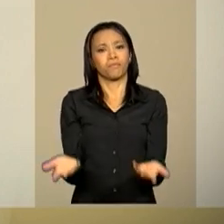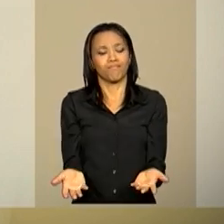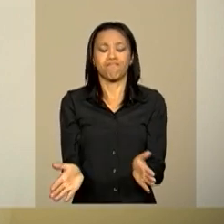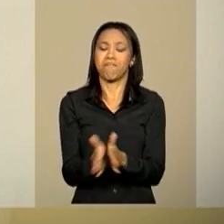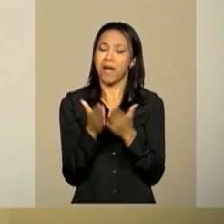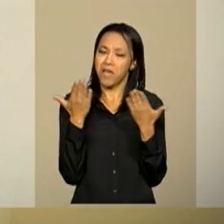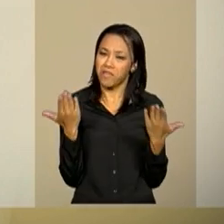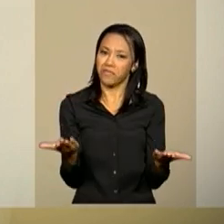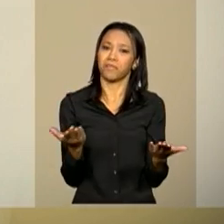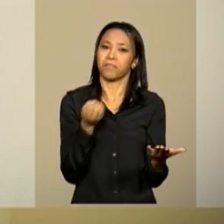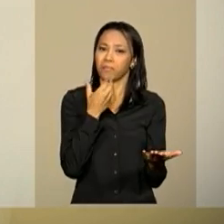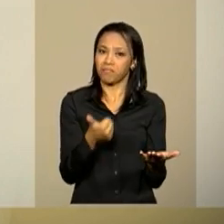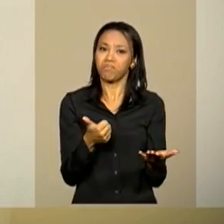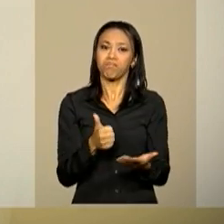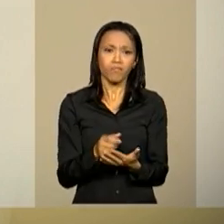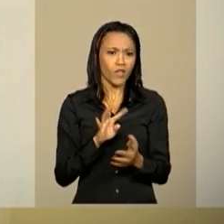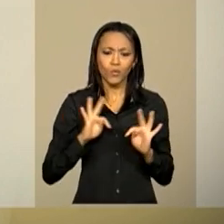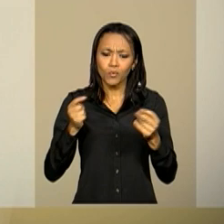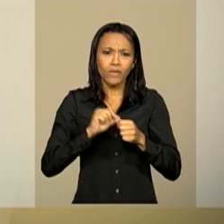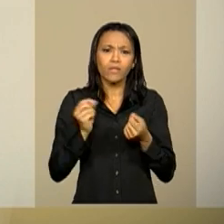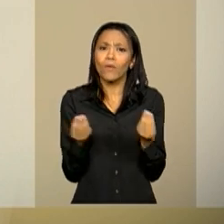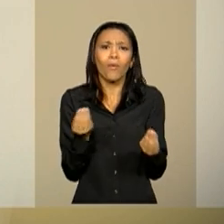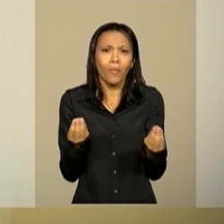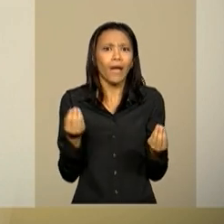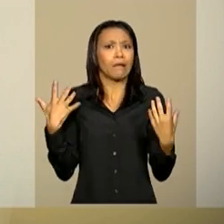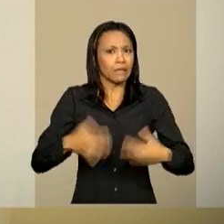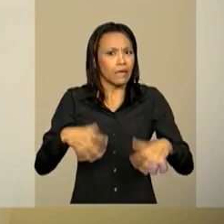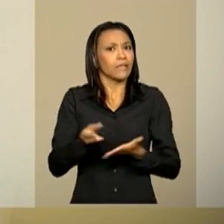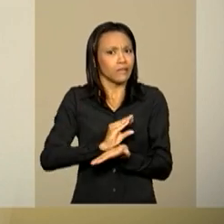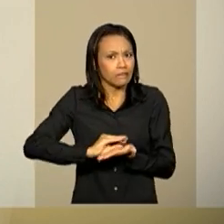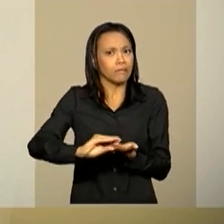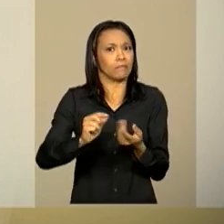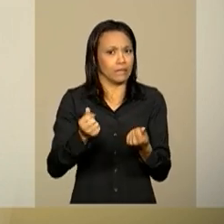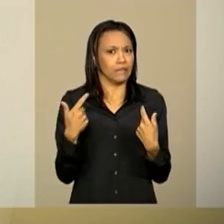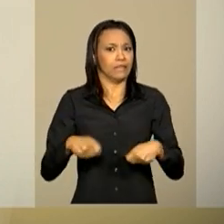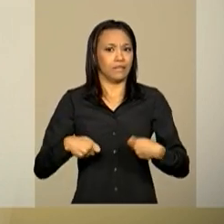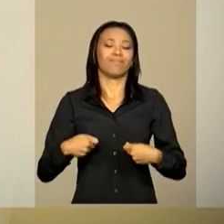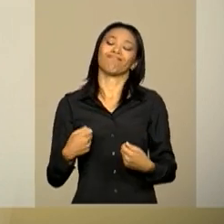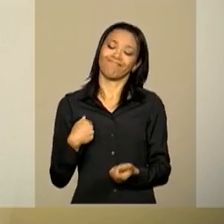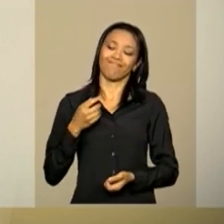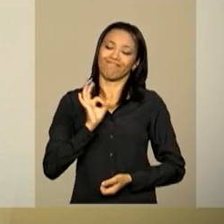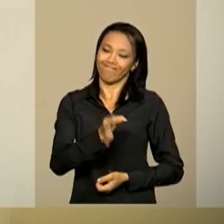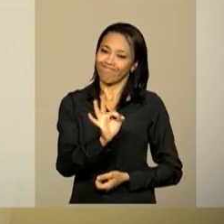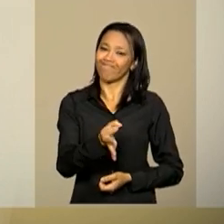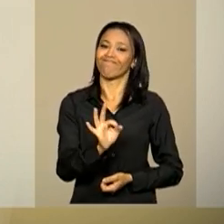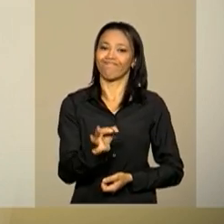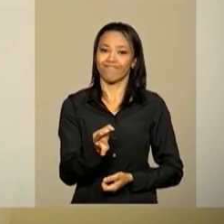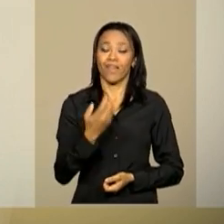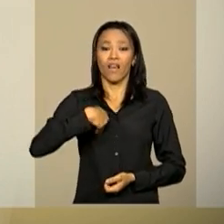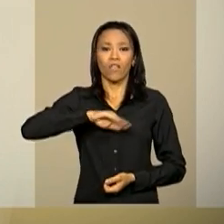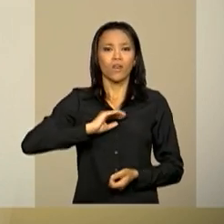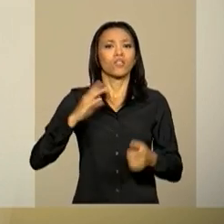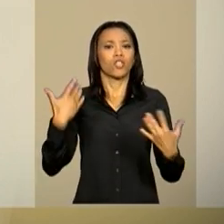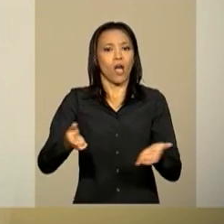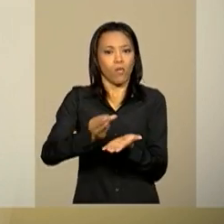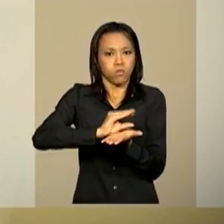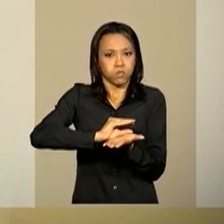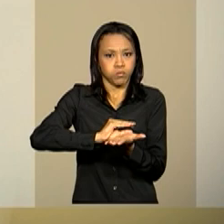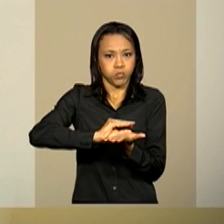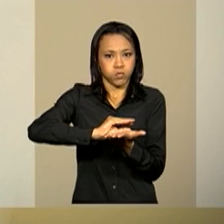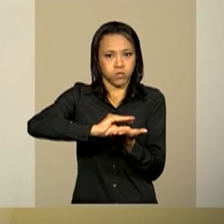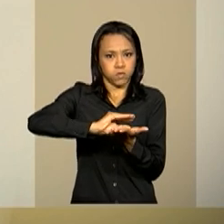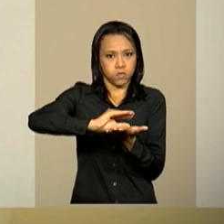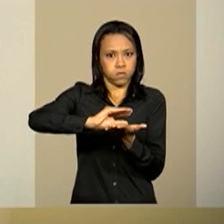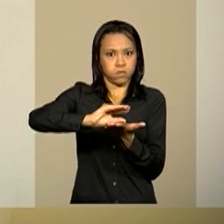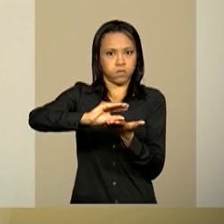Maravilha presidenta agora para fazer tudo isso é preciso muitos recursos não é mesmo Ah com certeza Luciano nós aumentamos os investimentos